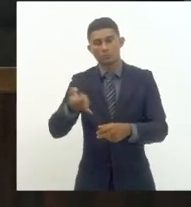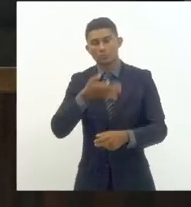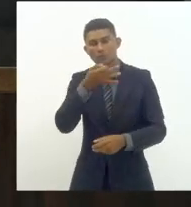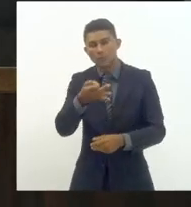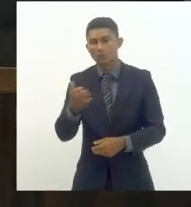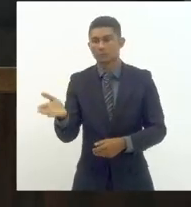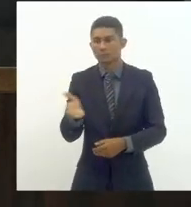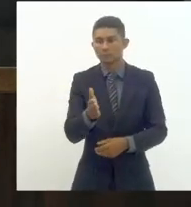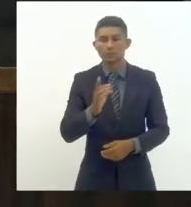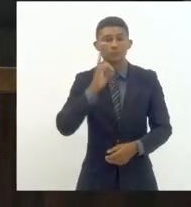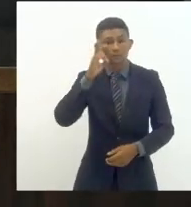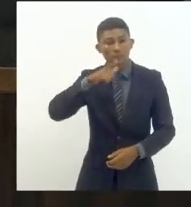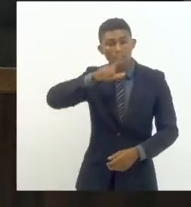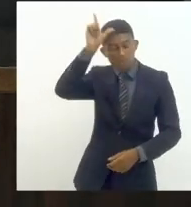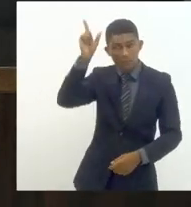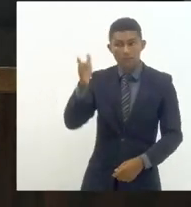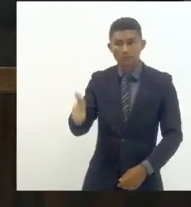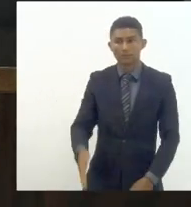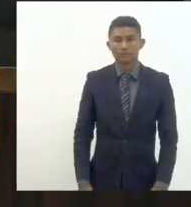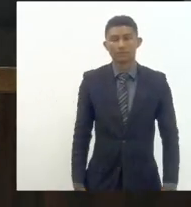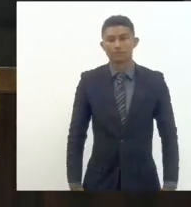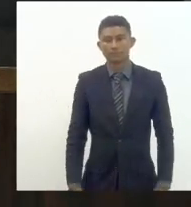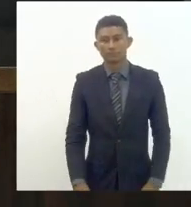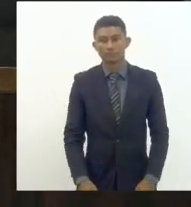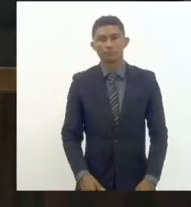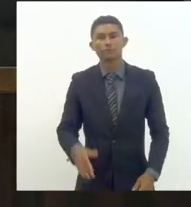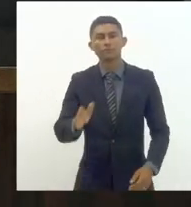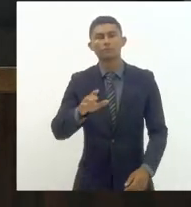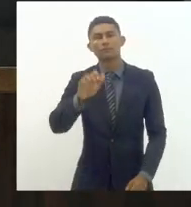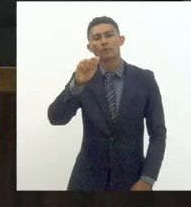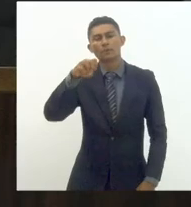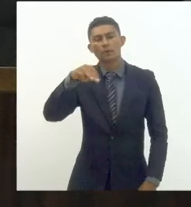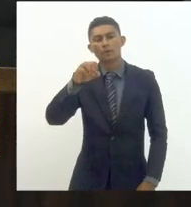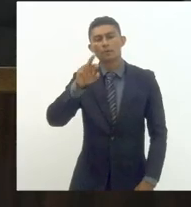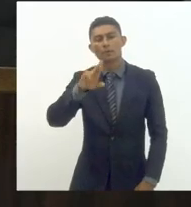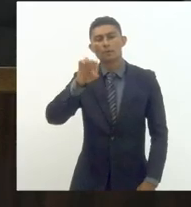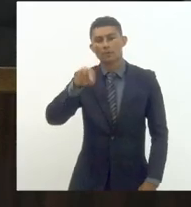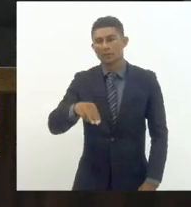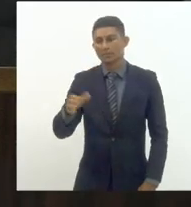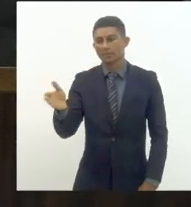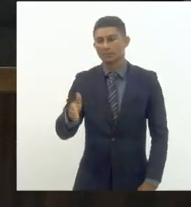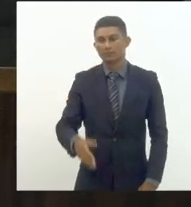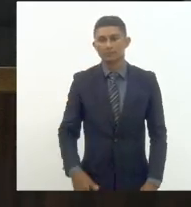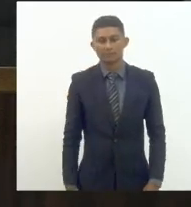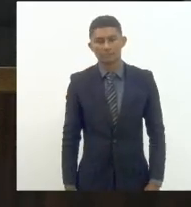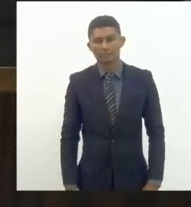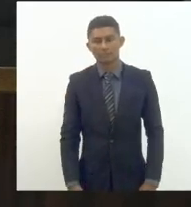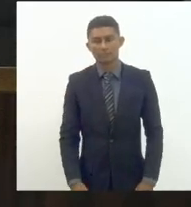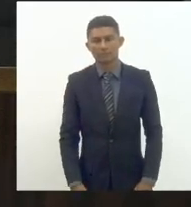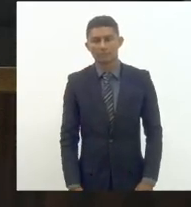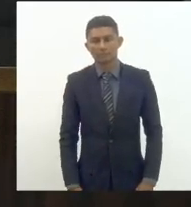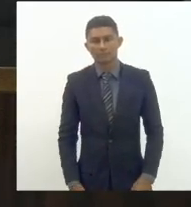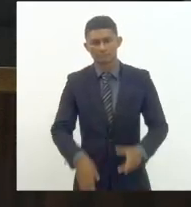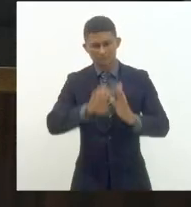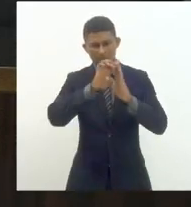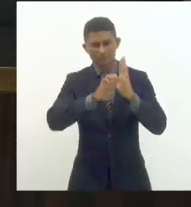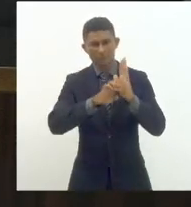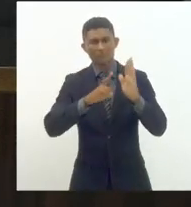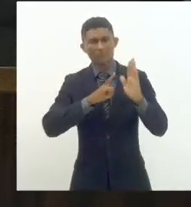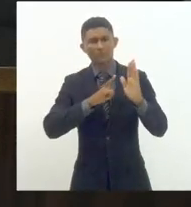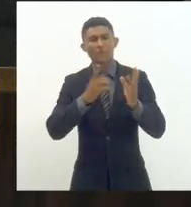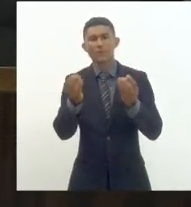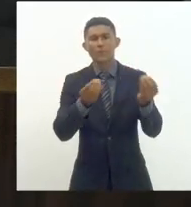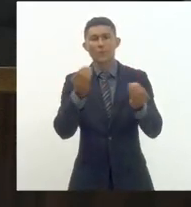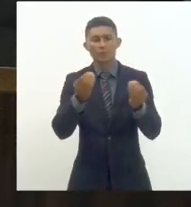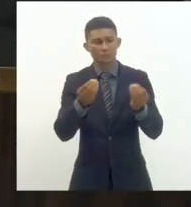deputado Luiz Paulo. Deputado Rodrigo Amorim, deixa ele. Ele tem uma emenda aí, como é que foi?